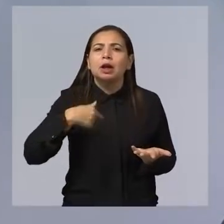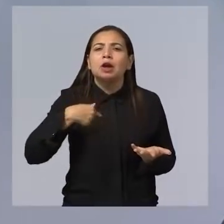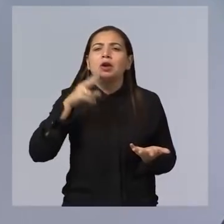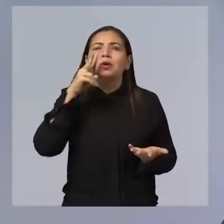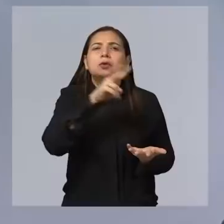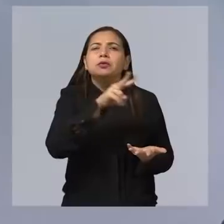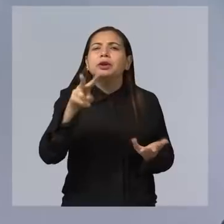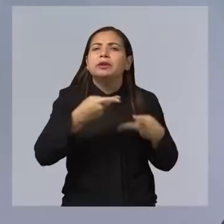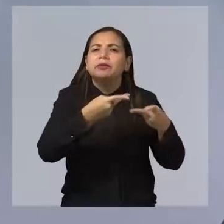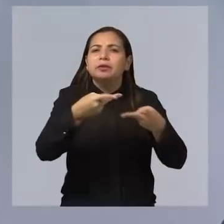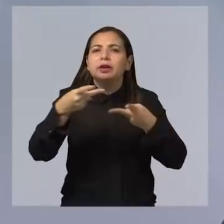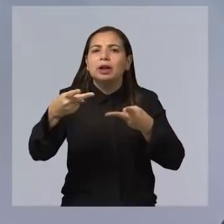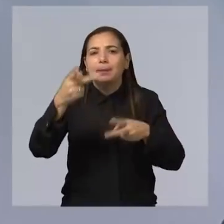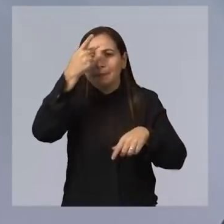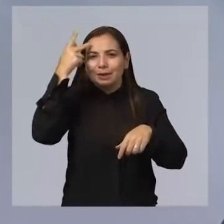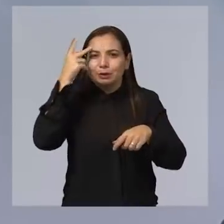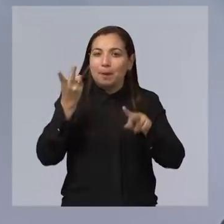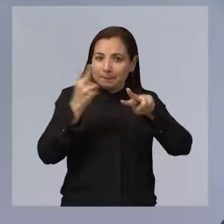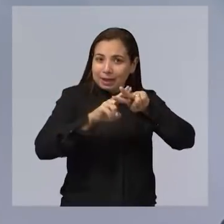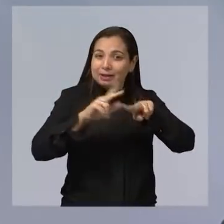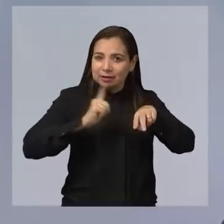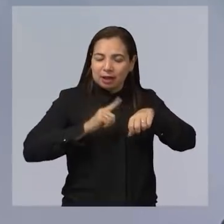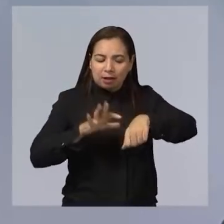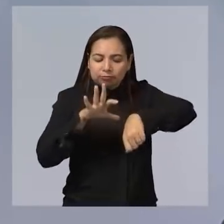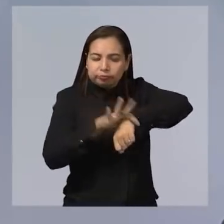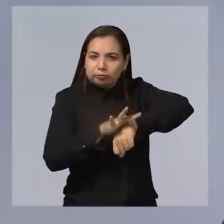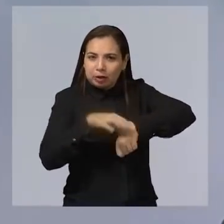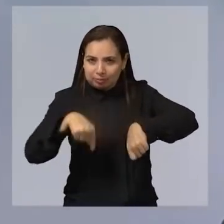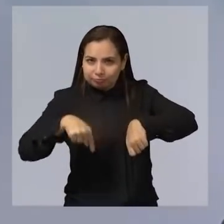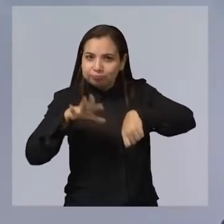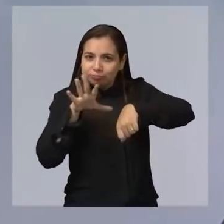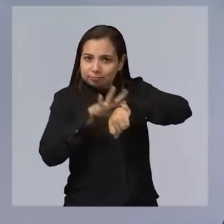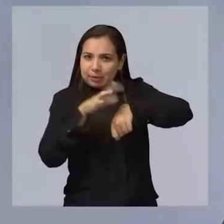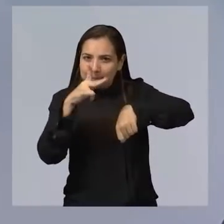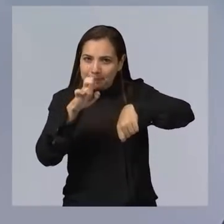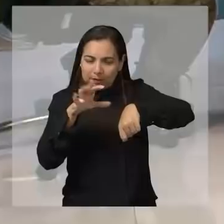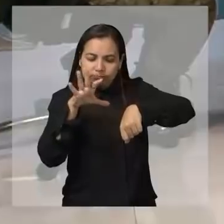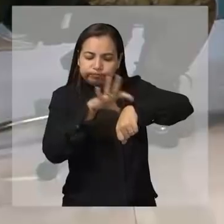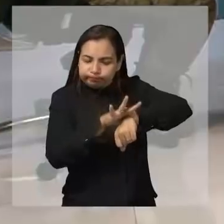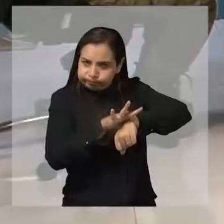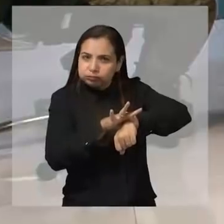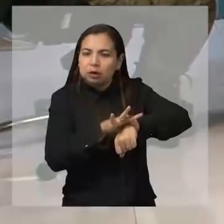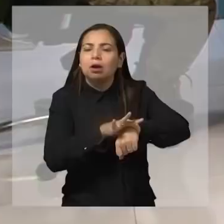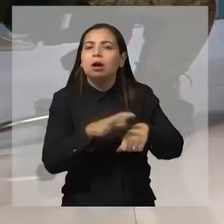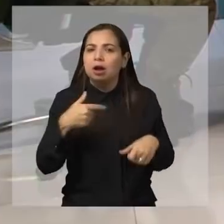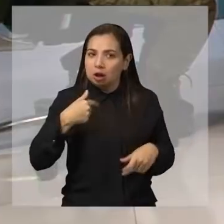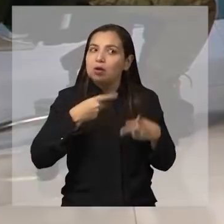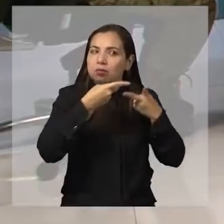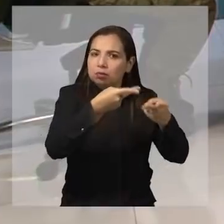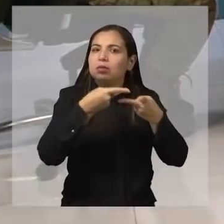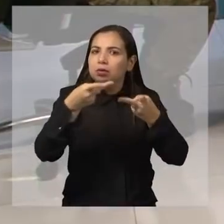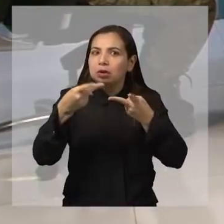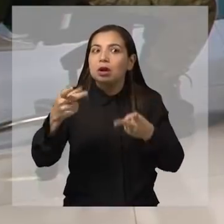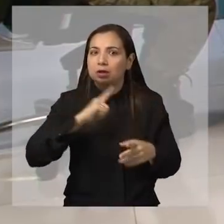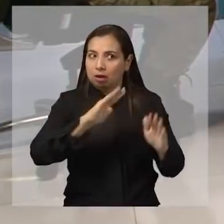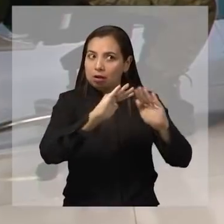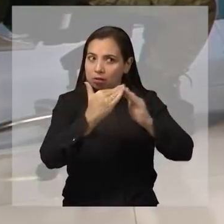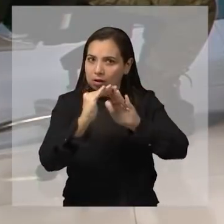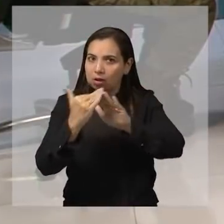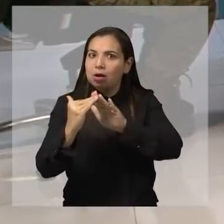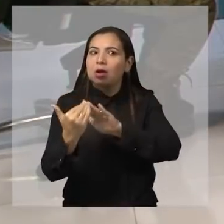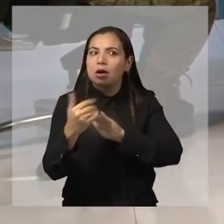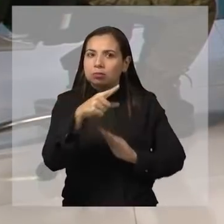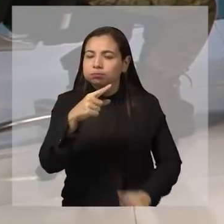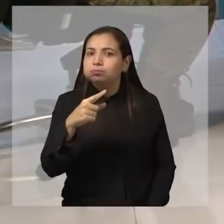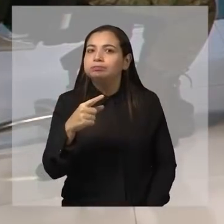tornozelados aqui, que a gente está fiscalizando, lá em alguns bairros pesados aqui. Né? Minhas celas estão mais